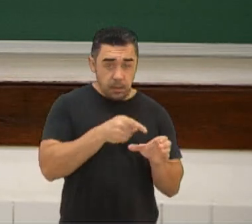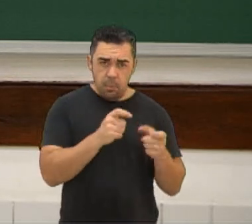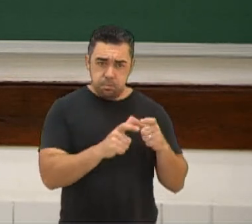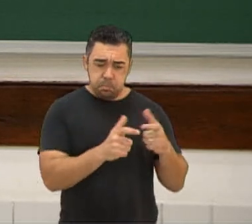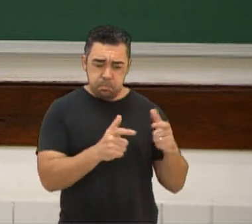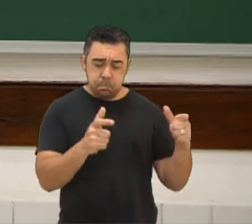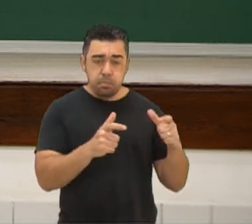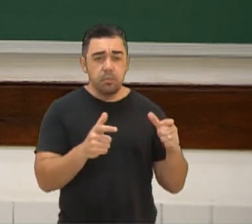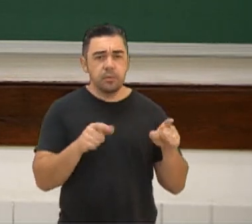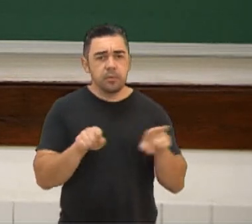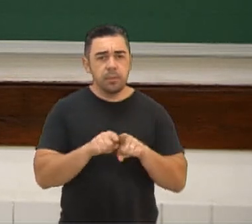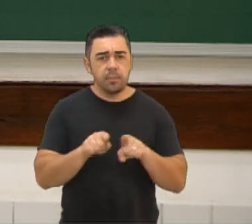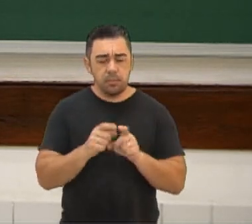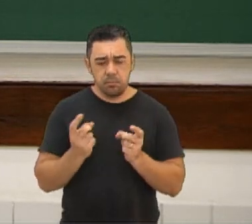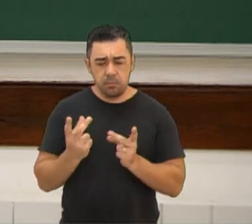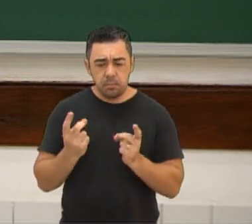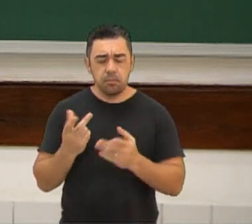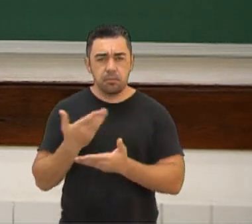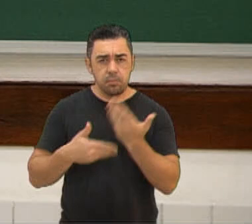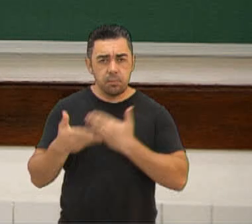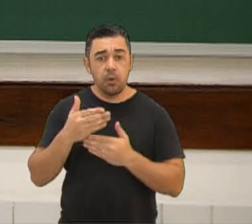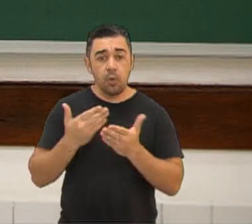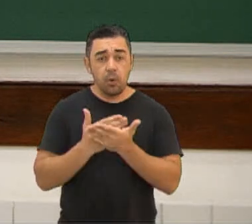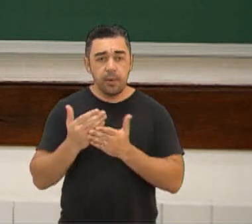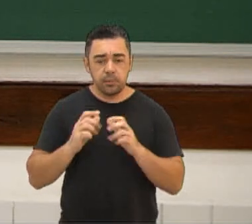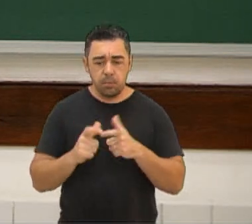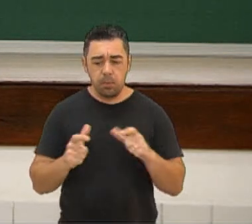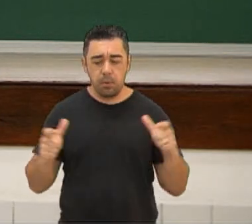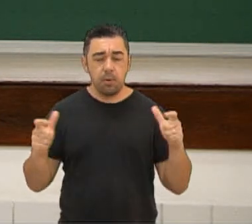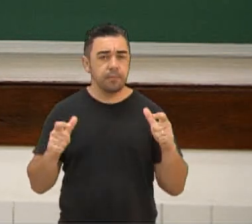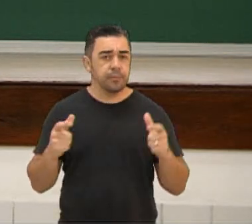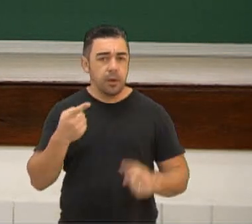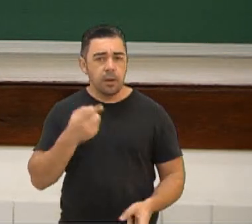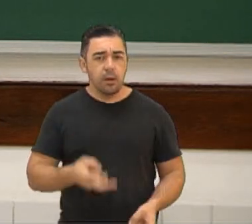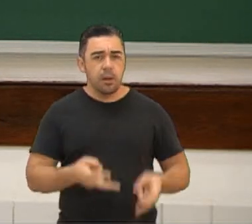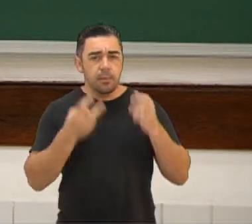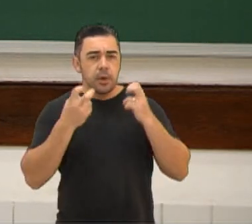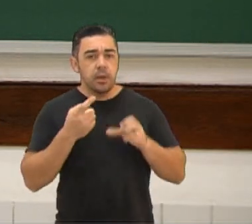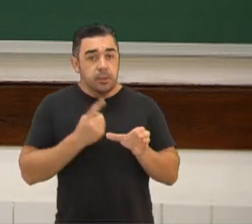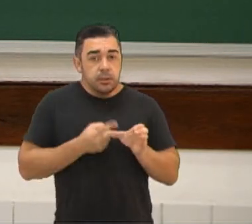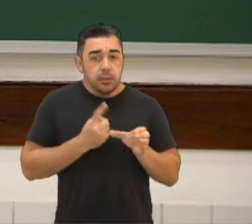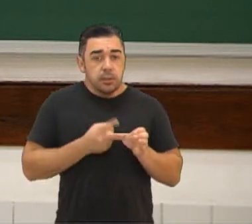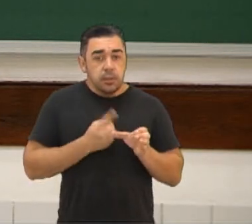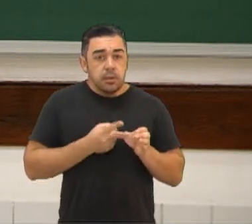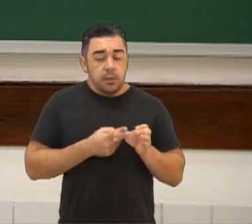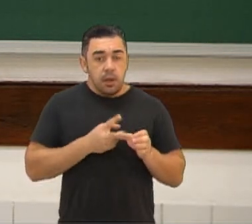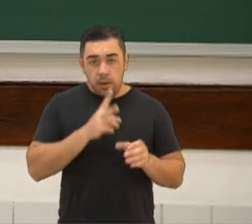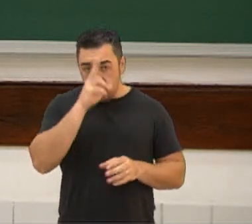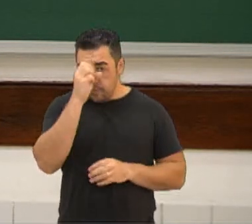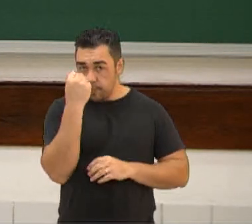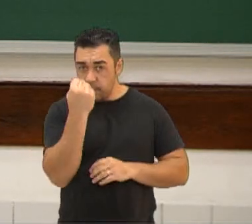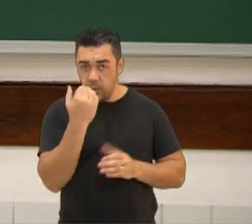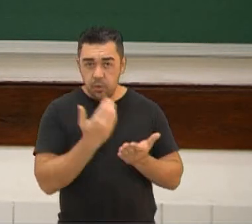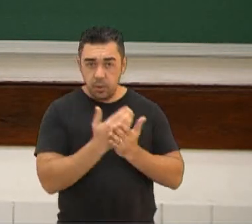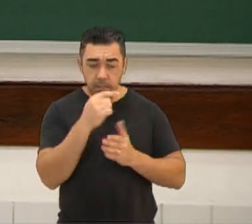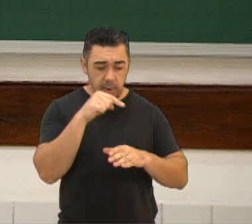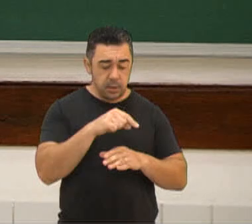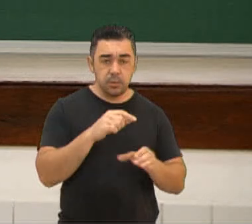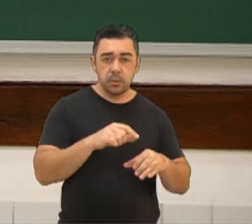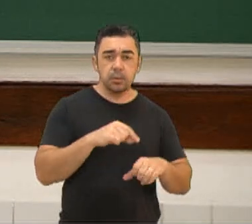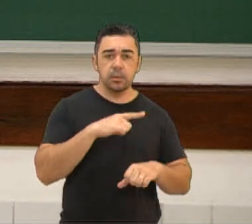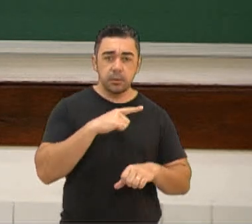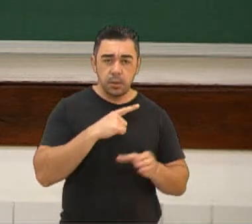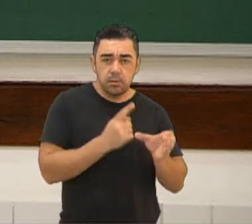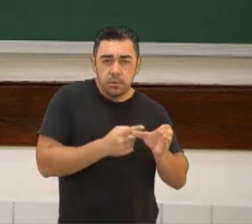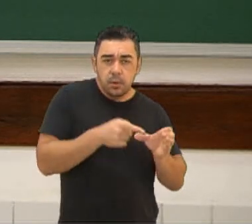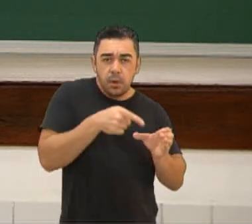a se intensificar, as pessoas começam a fazer mais comércio, a gente vai ver que as cidades começam a se estabelecer como grandes centros comerciais, e isso vai ser